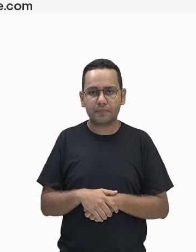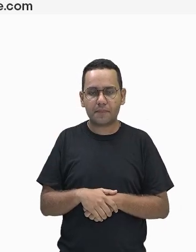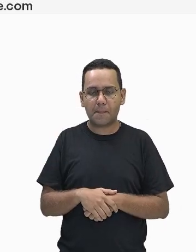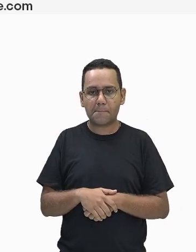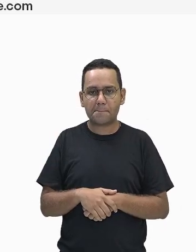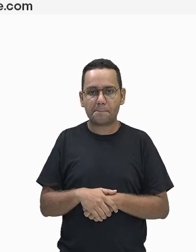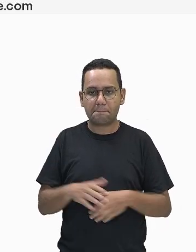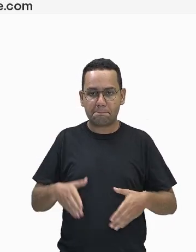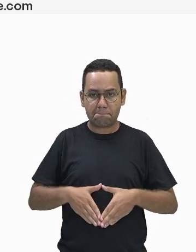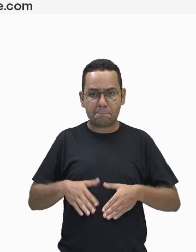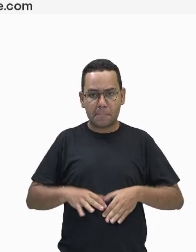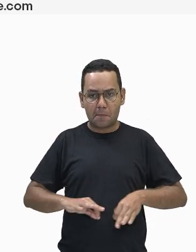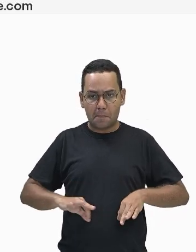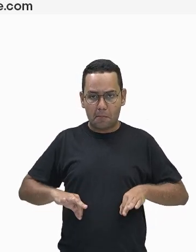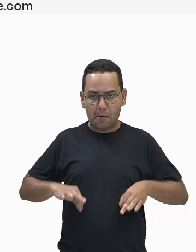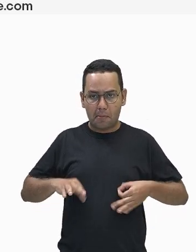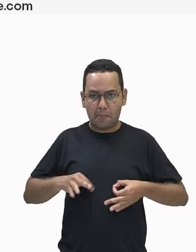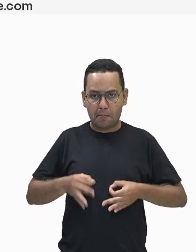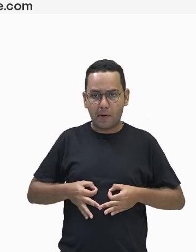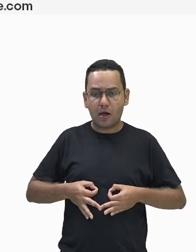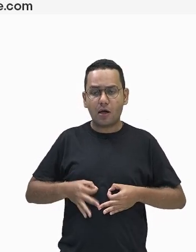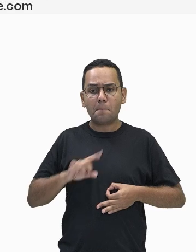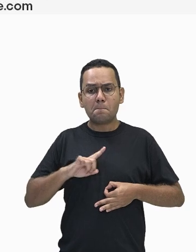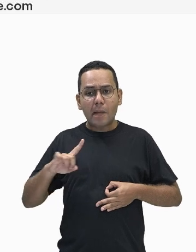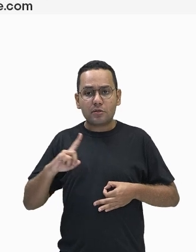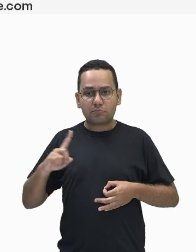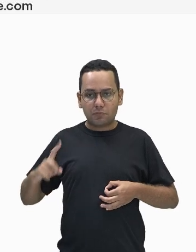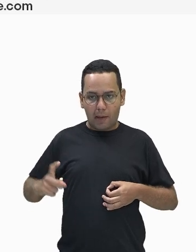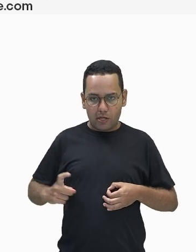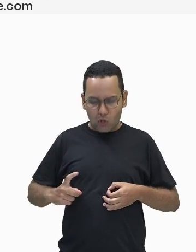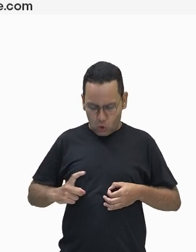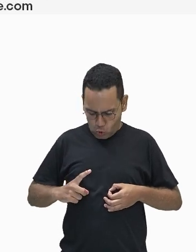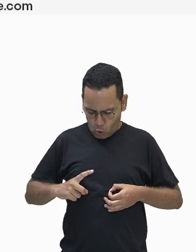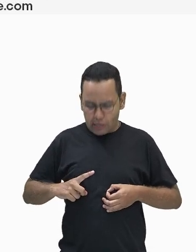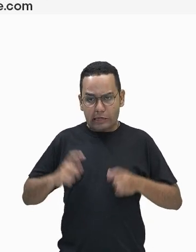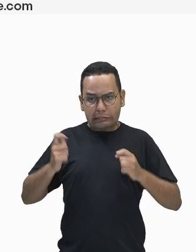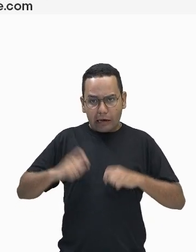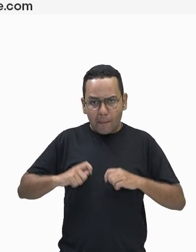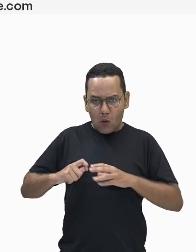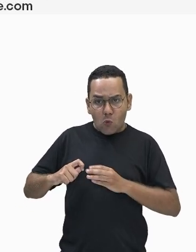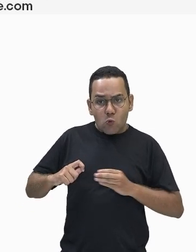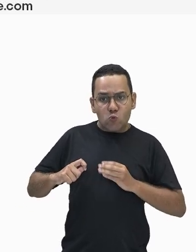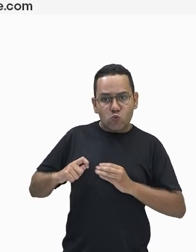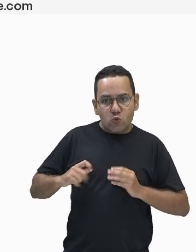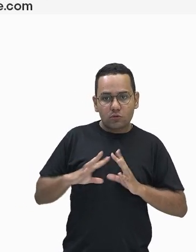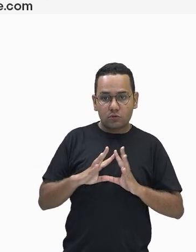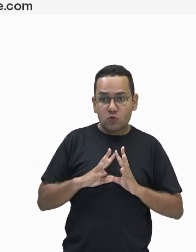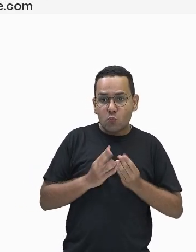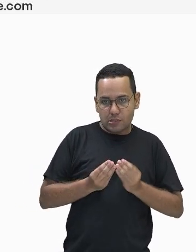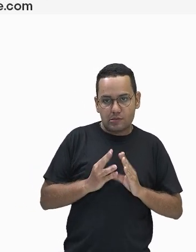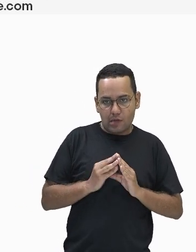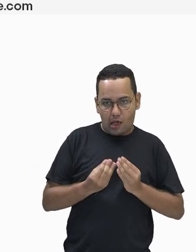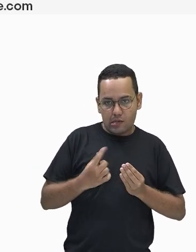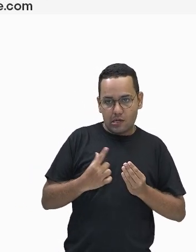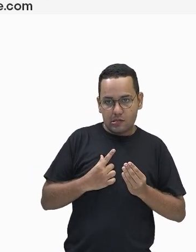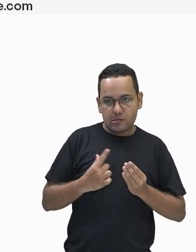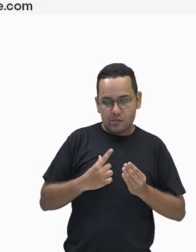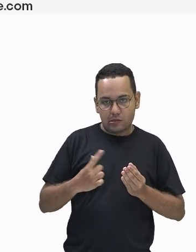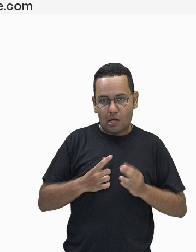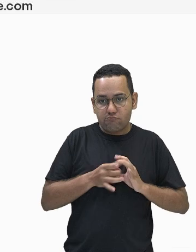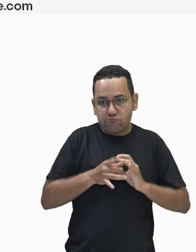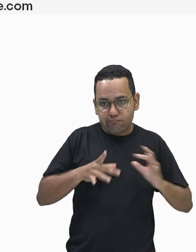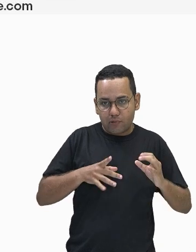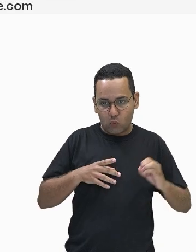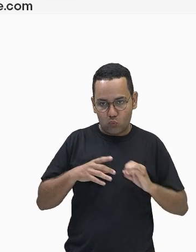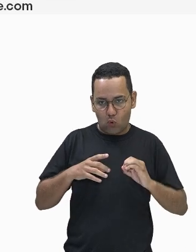perceber ali certos elementos químicos, né, da tuba uterina na qual ocorreu a liberação do óvulo, e ele